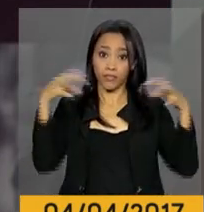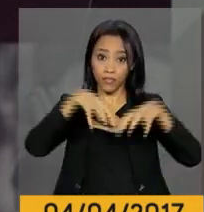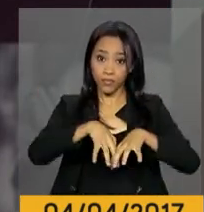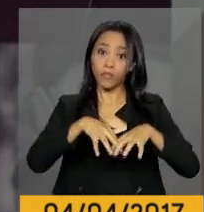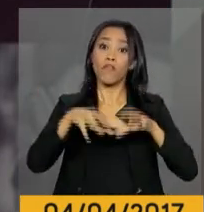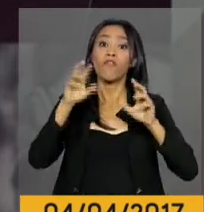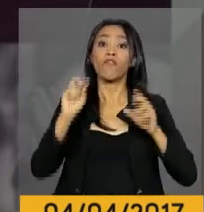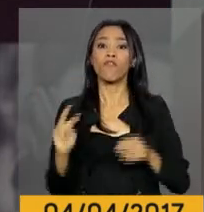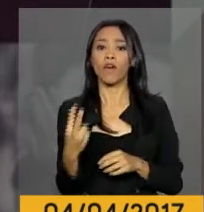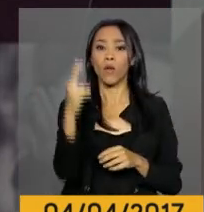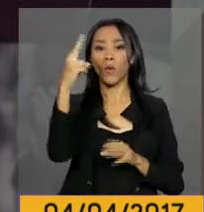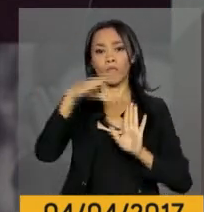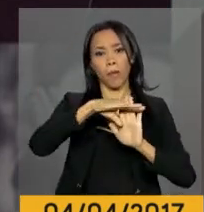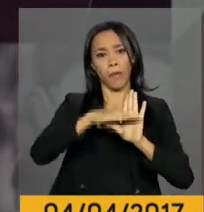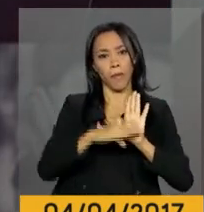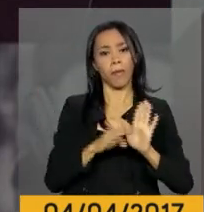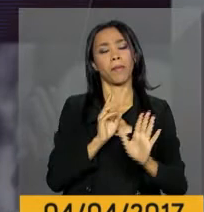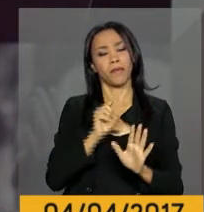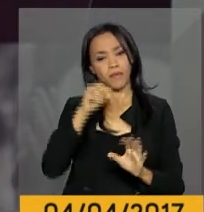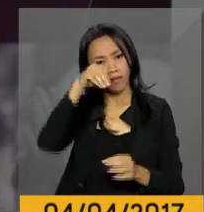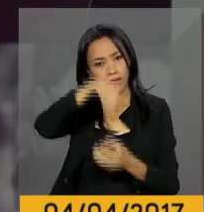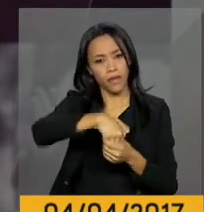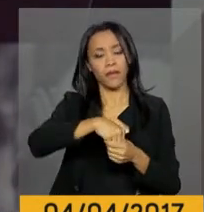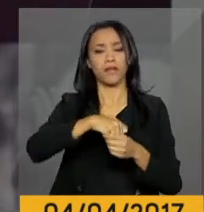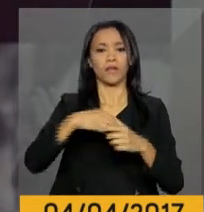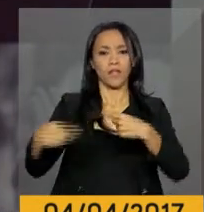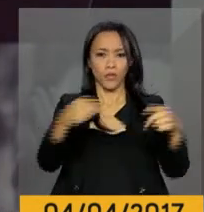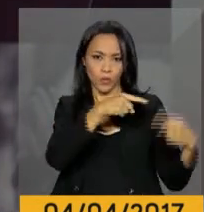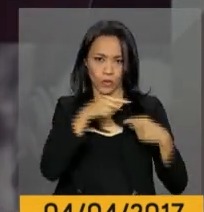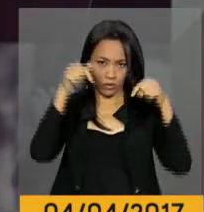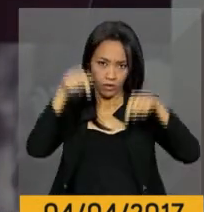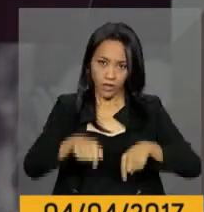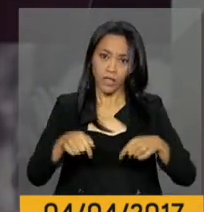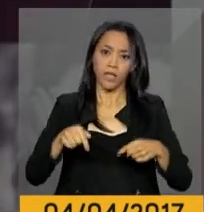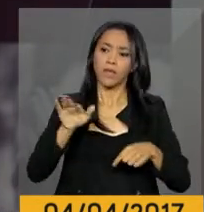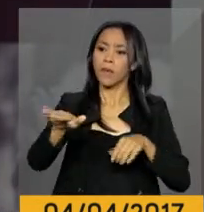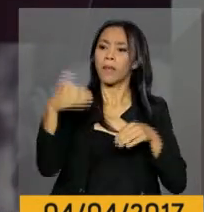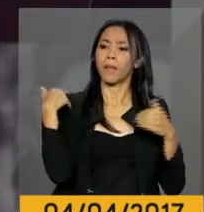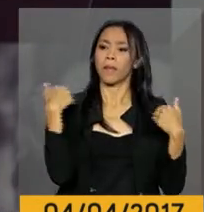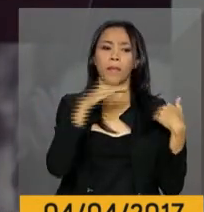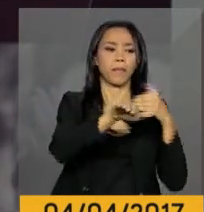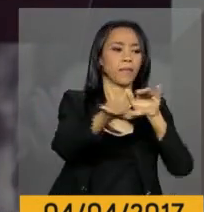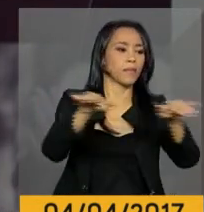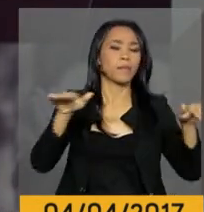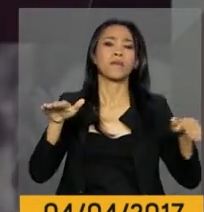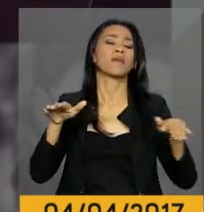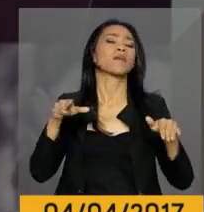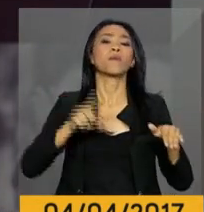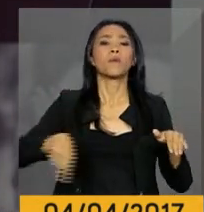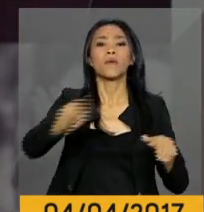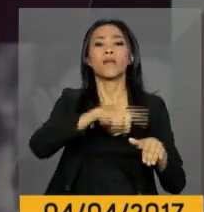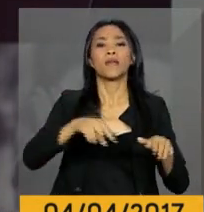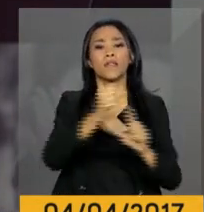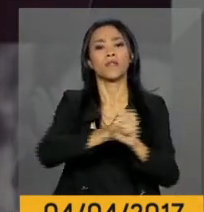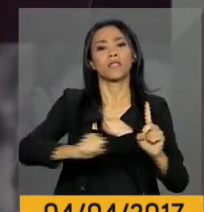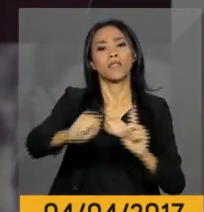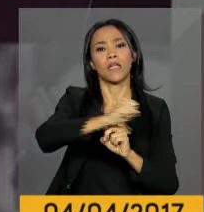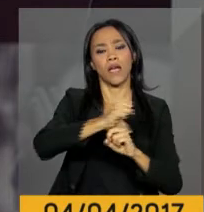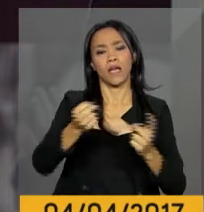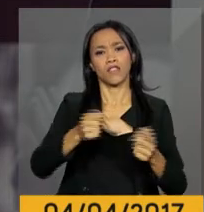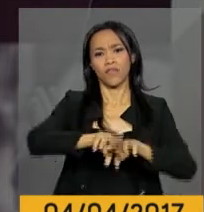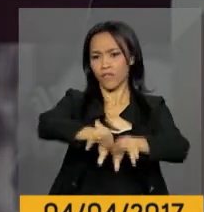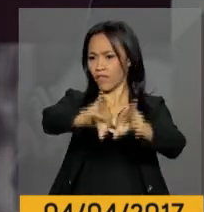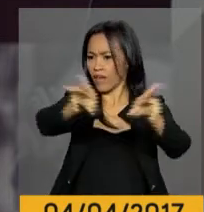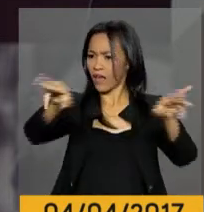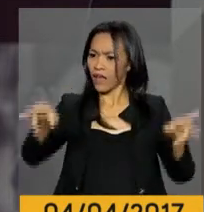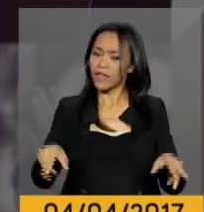Criança: mobilizar os setores da sociedade em torno da grande causa comum, que